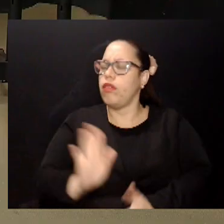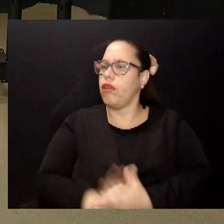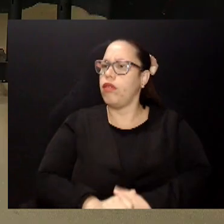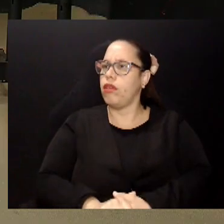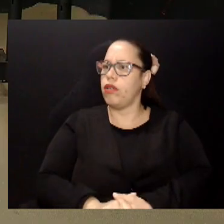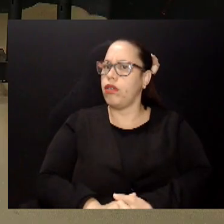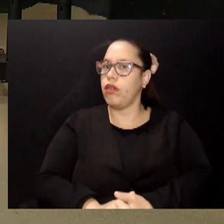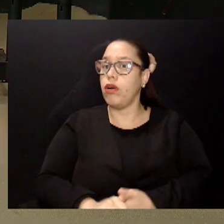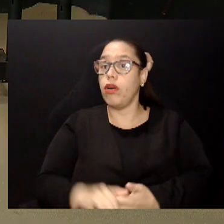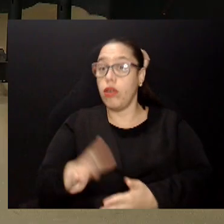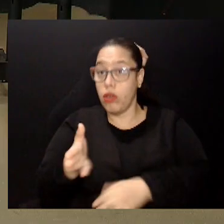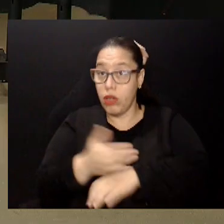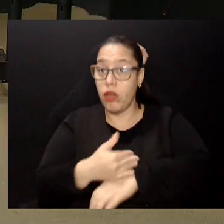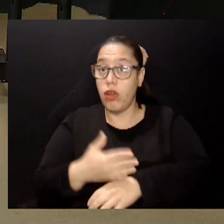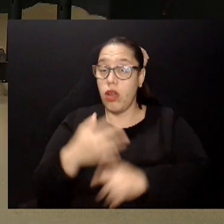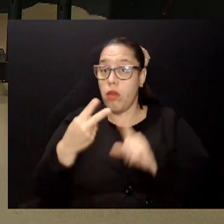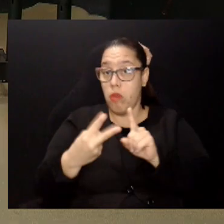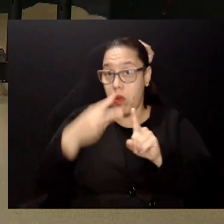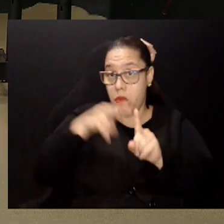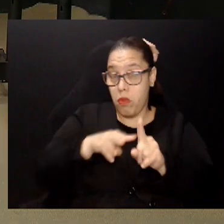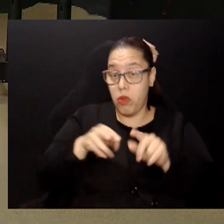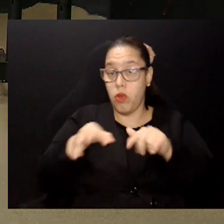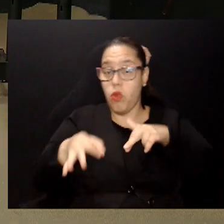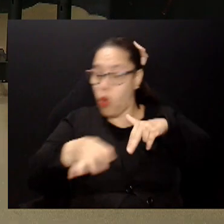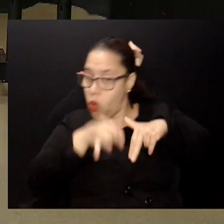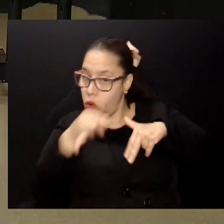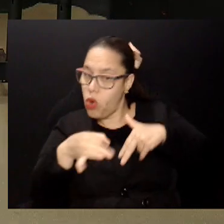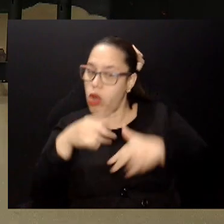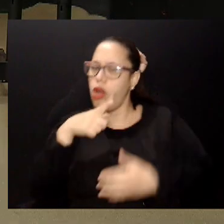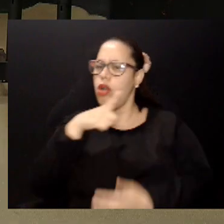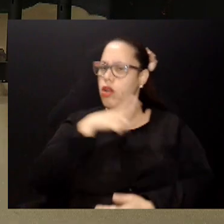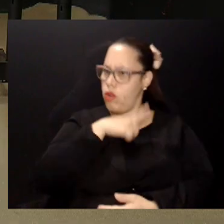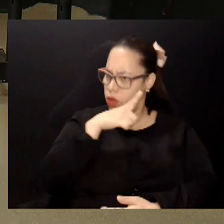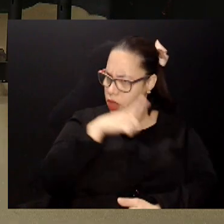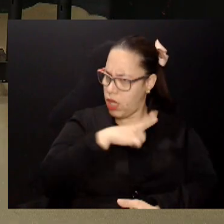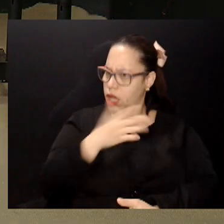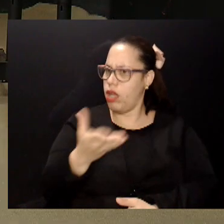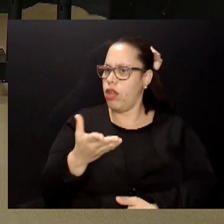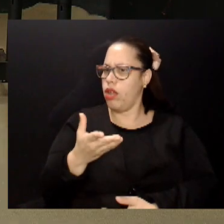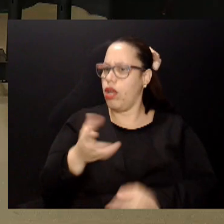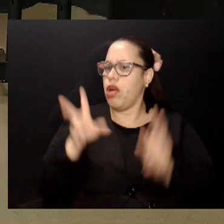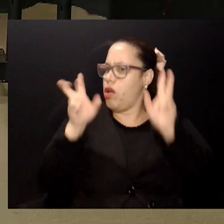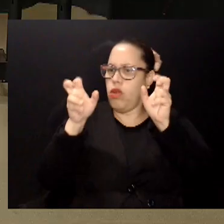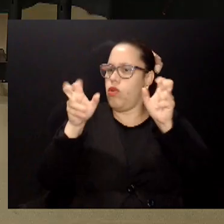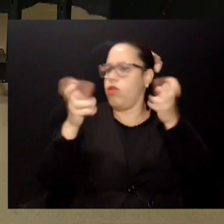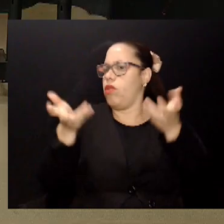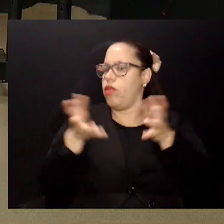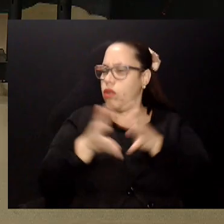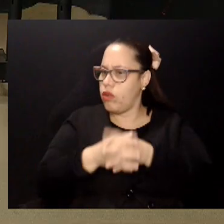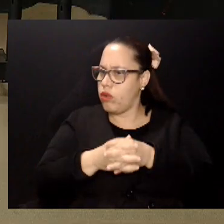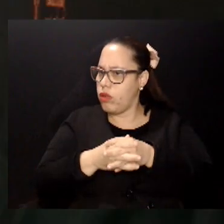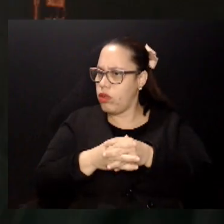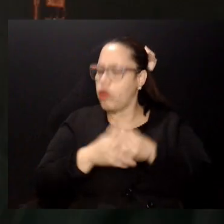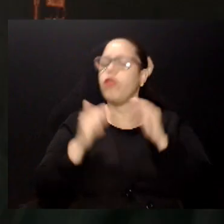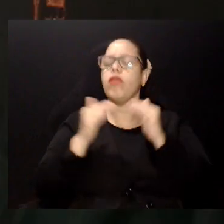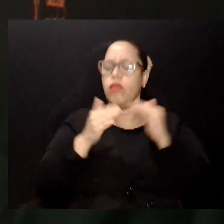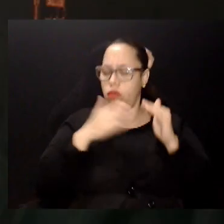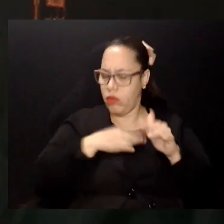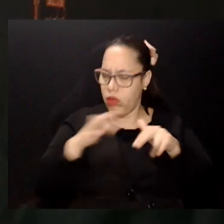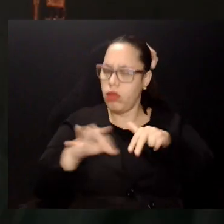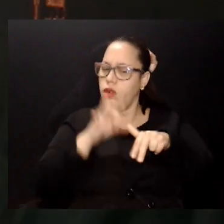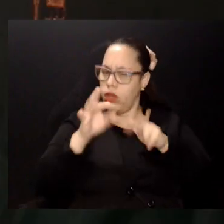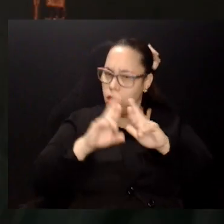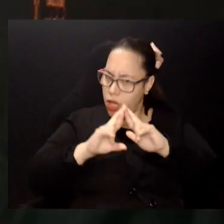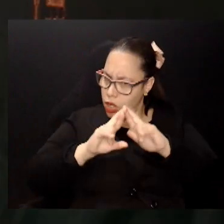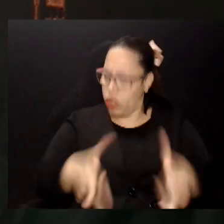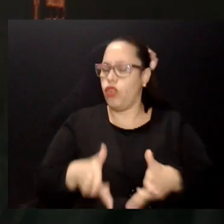o meu ponto de vista. E eu tenho a minha opinião referente ao determinado assunto e, com certeza, a minha opinião é diferente da opinião